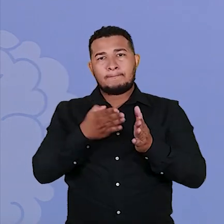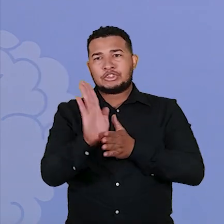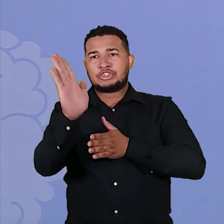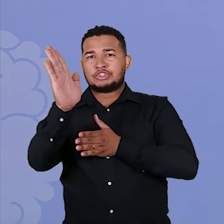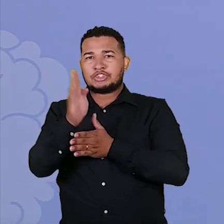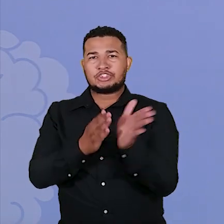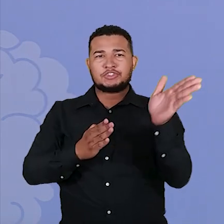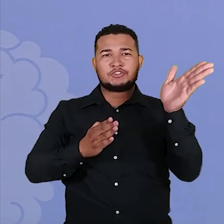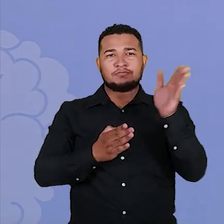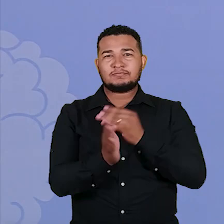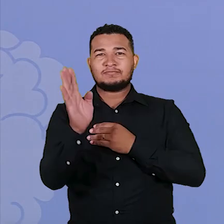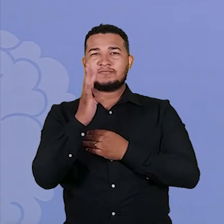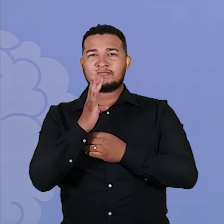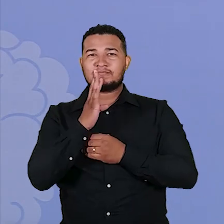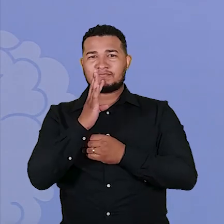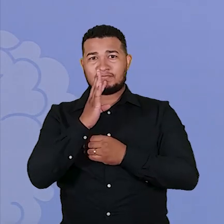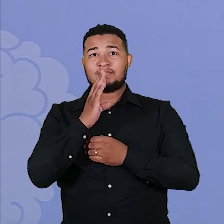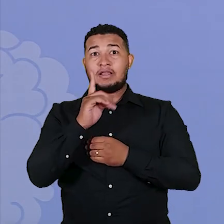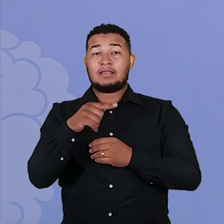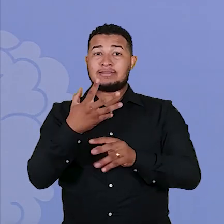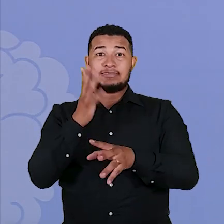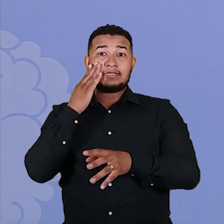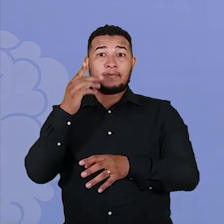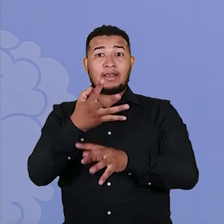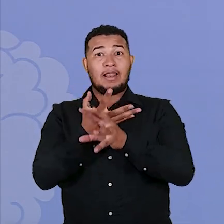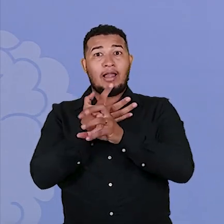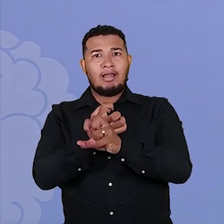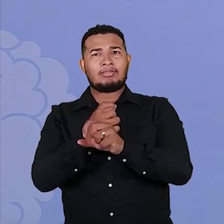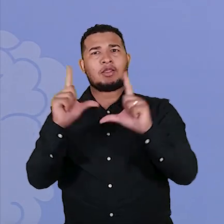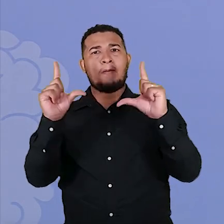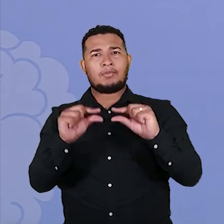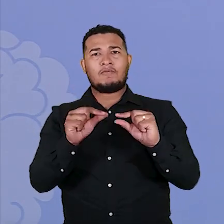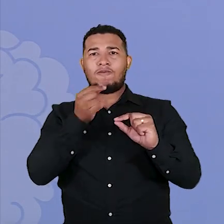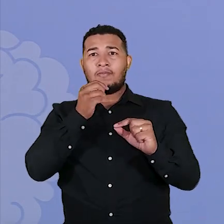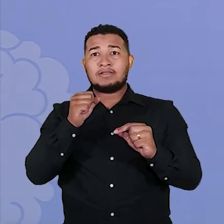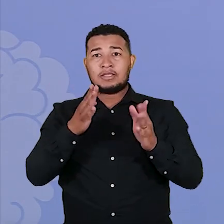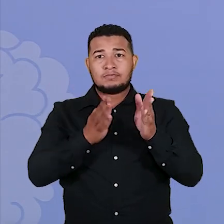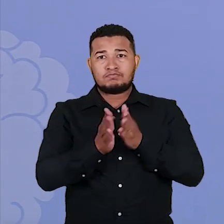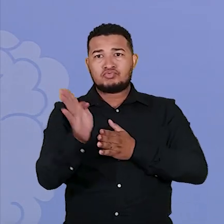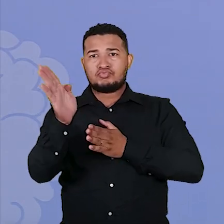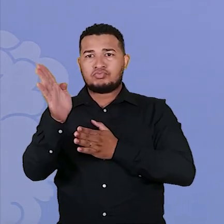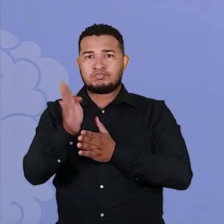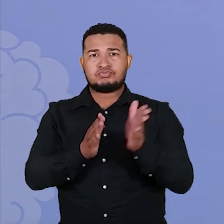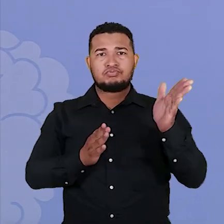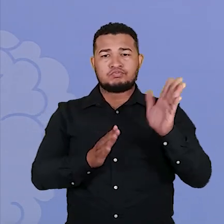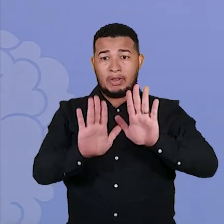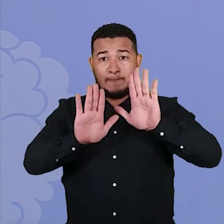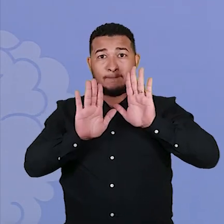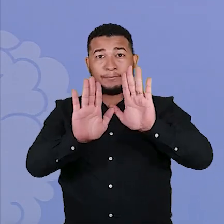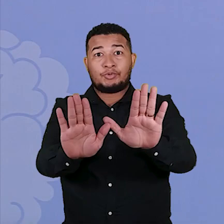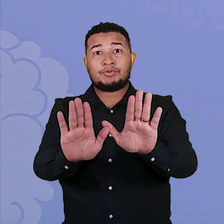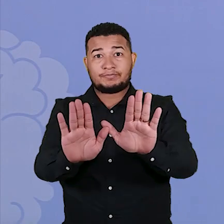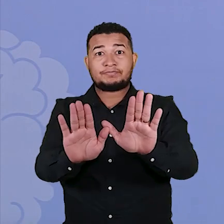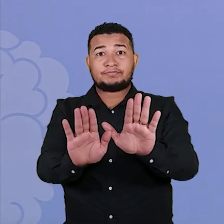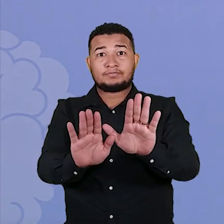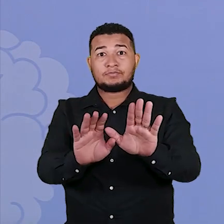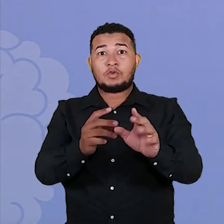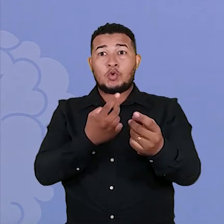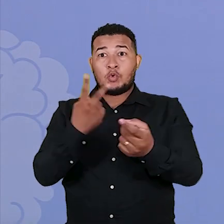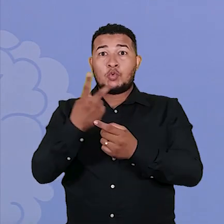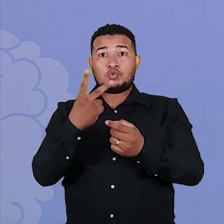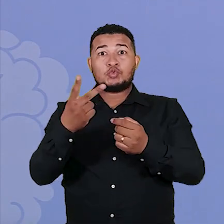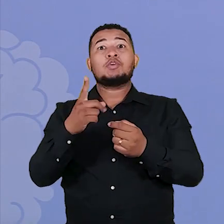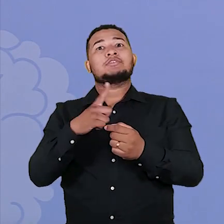viram patinadores né platinar platinar o atrito bem menor se um patinador chegar e empurrar o outro